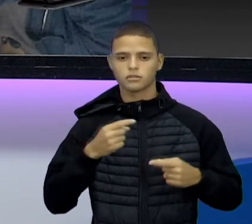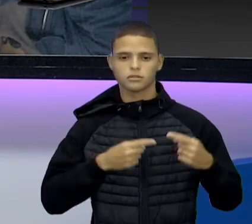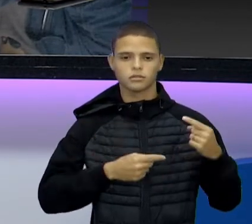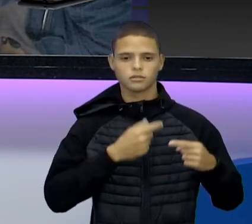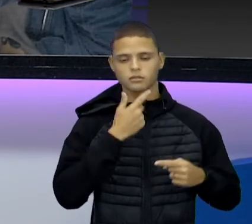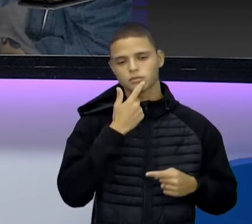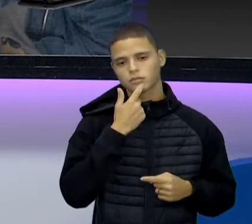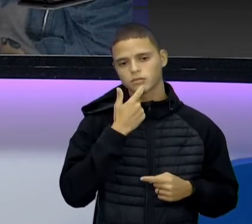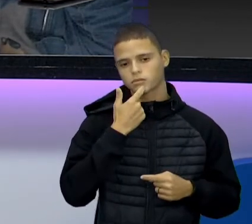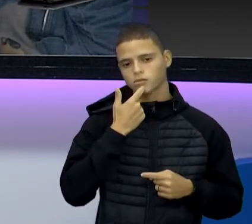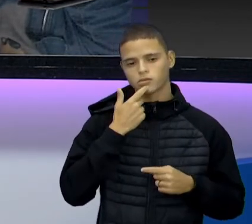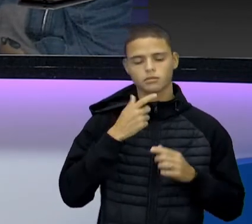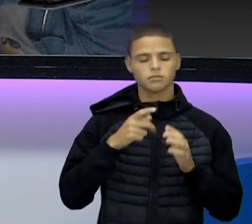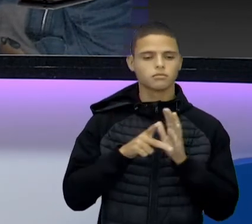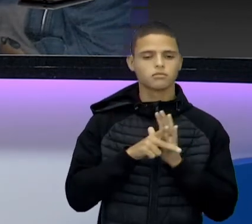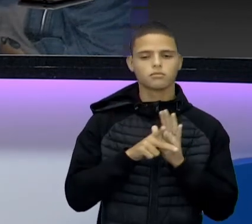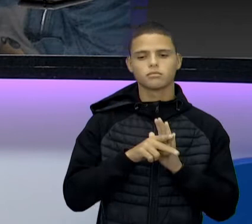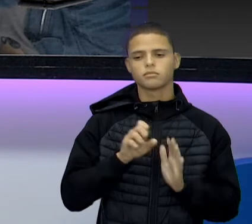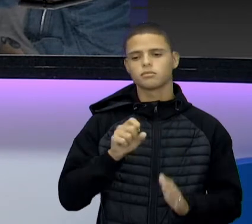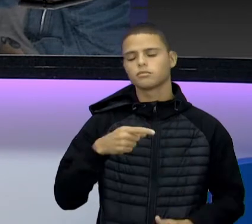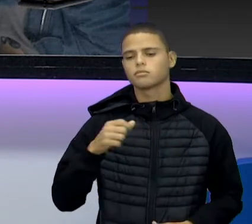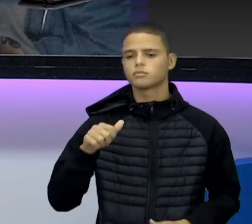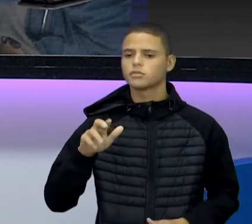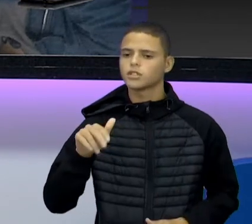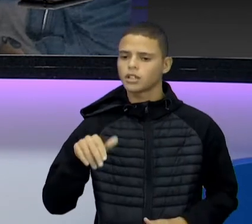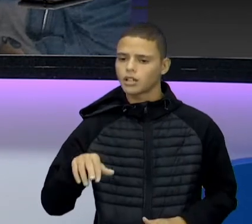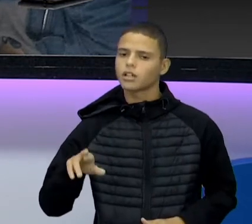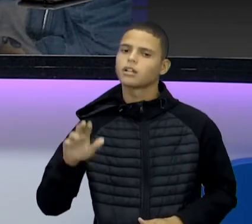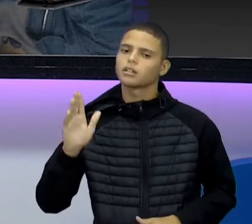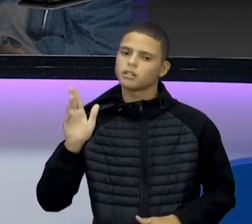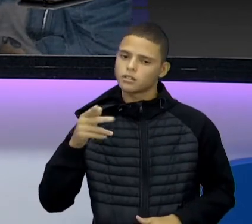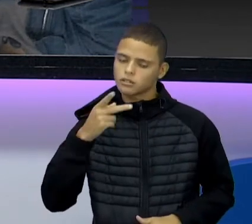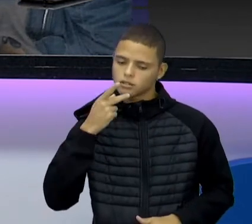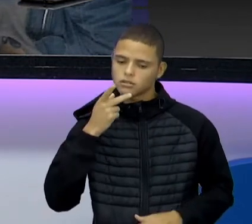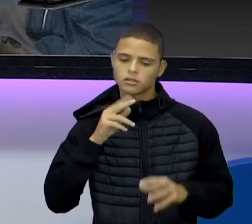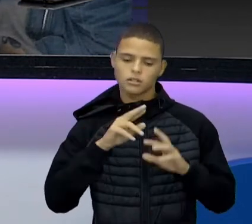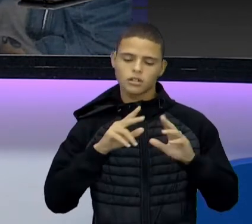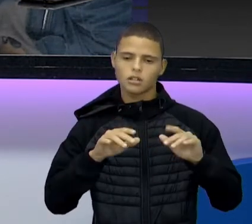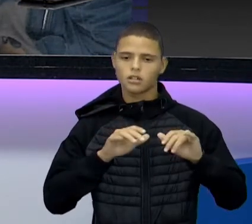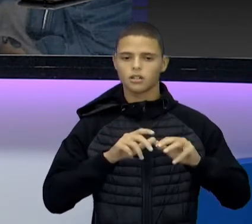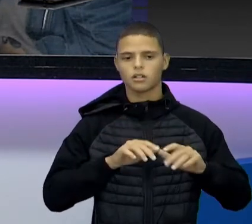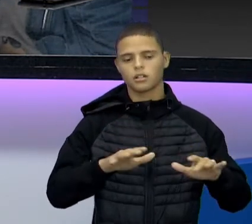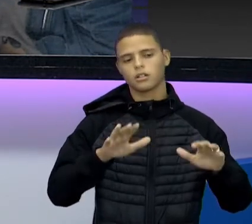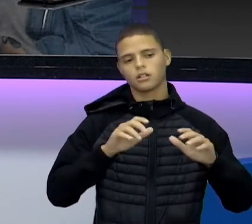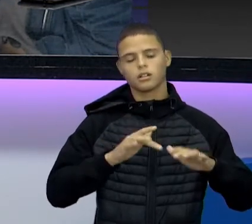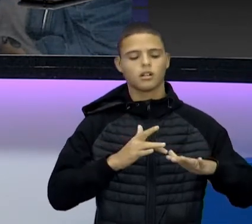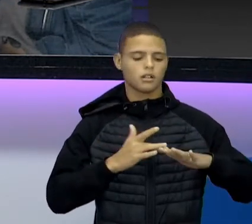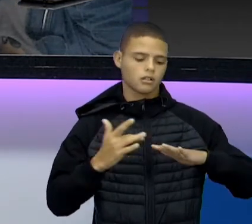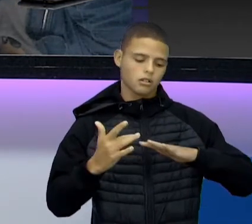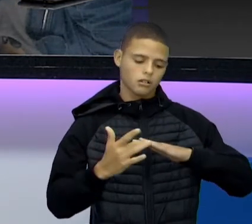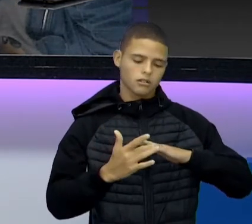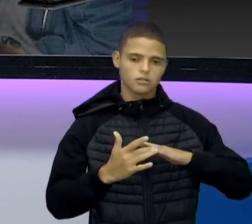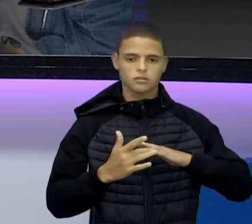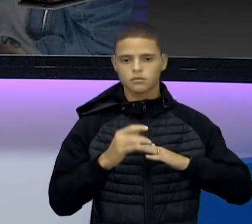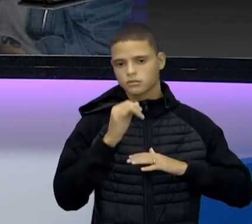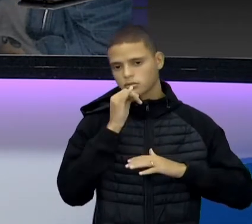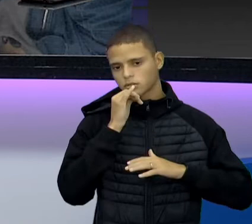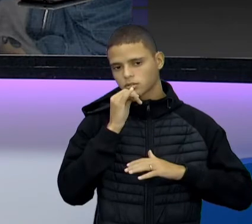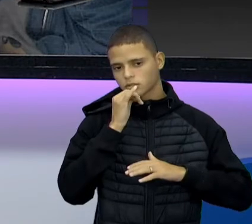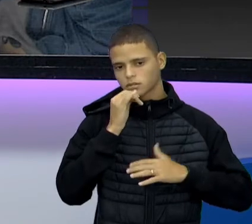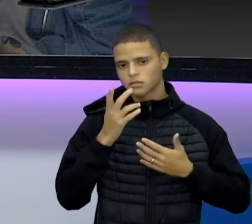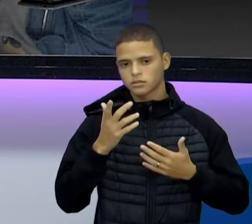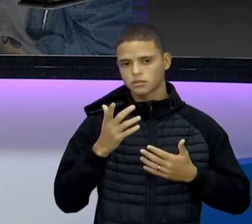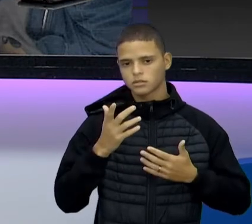uma censura. Já falei aqui de outras lorotas divulgadas massivamente nas redes sociais, como Feito